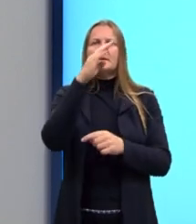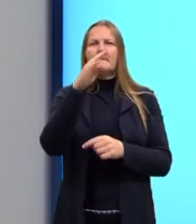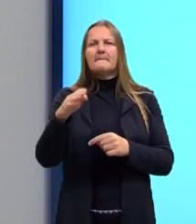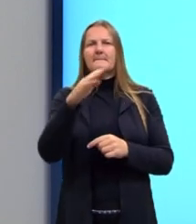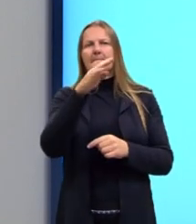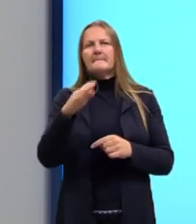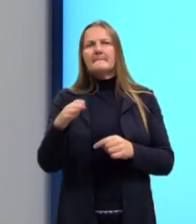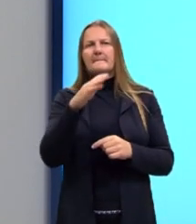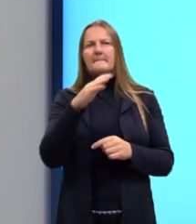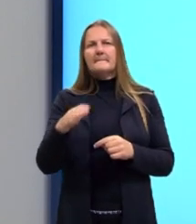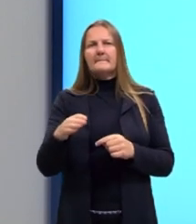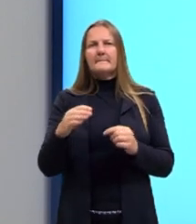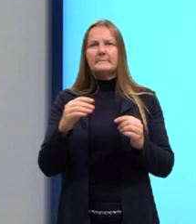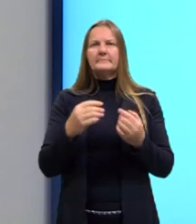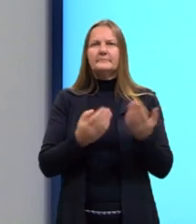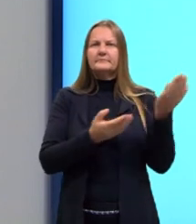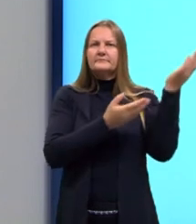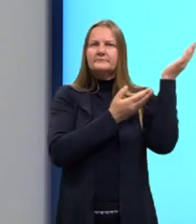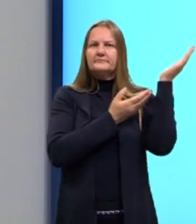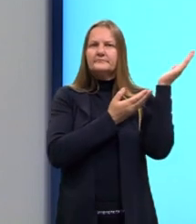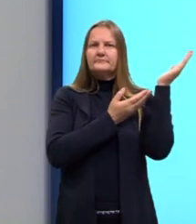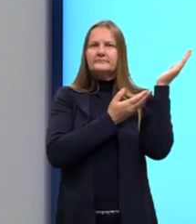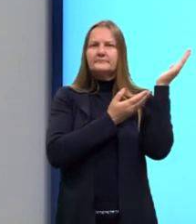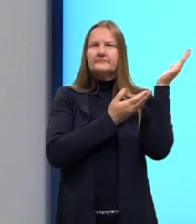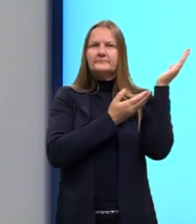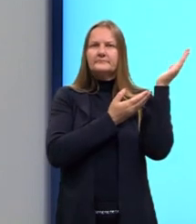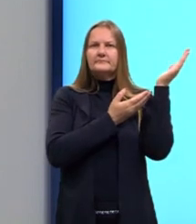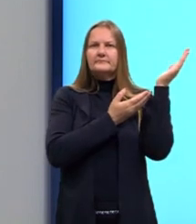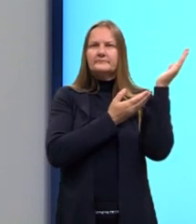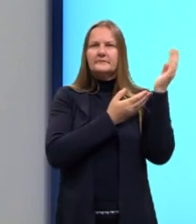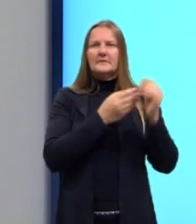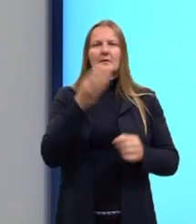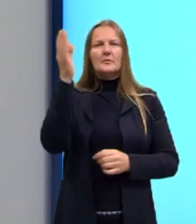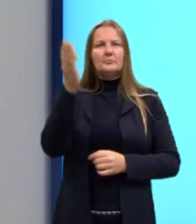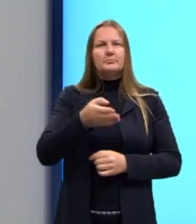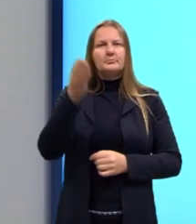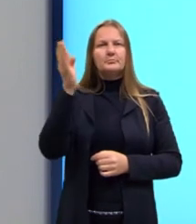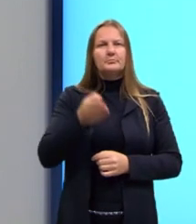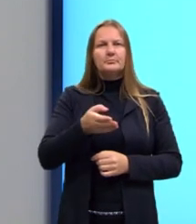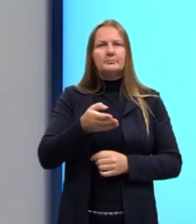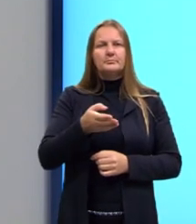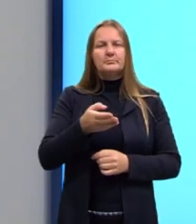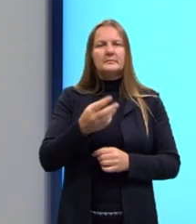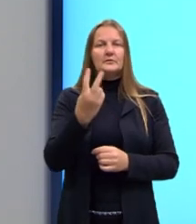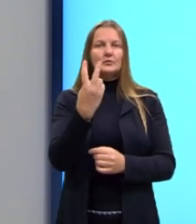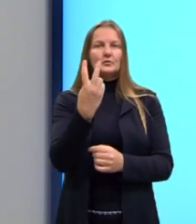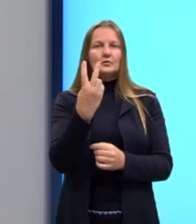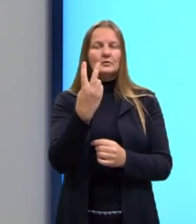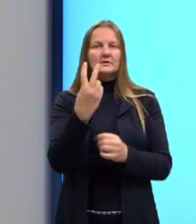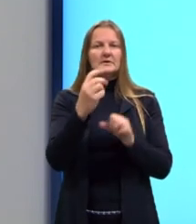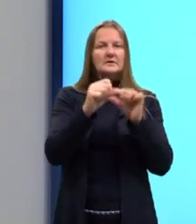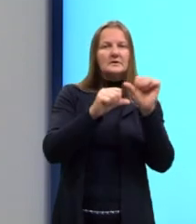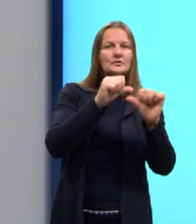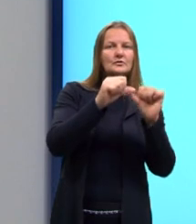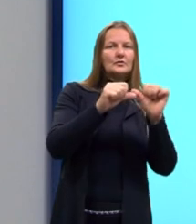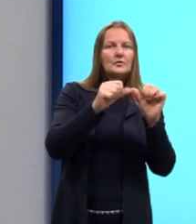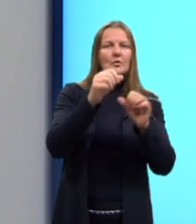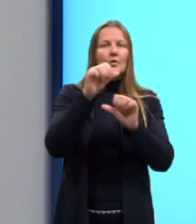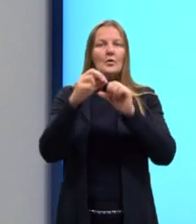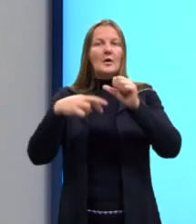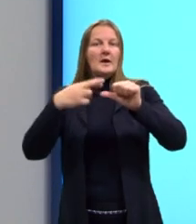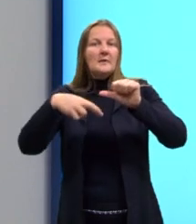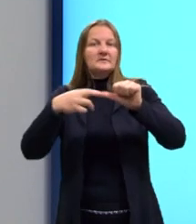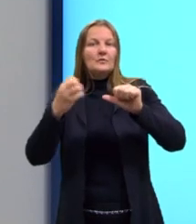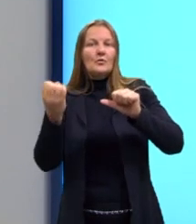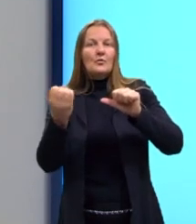separando os dois As Duas Barras representa a separação entre uma semi-reação e a